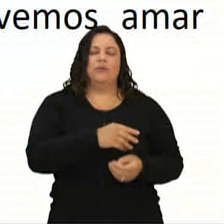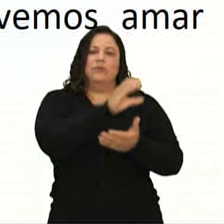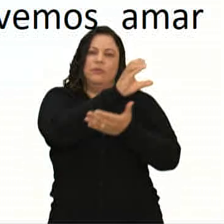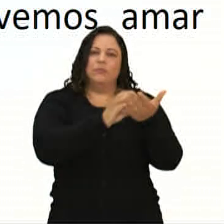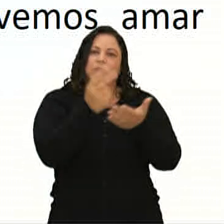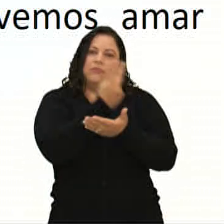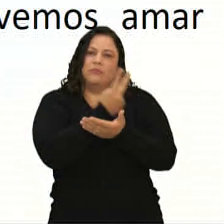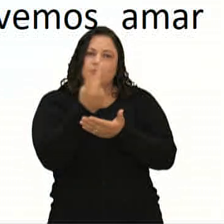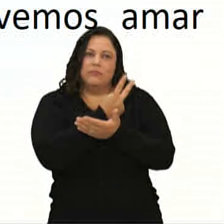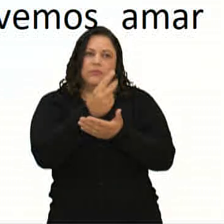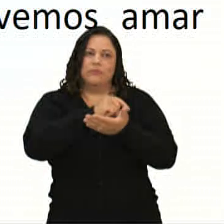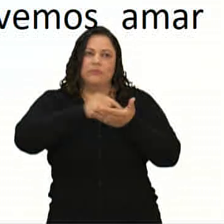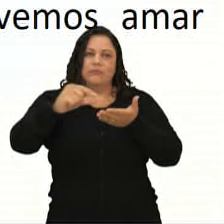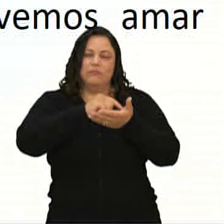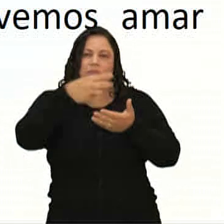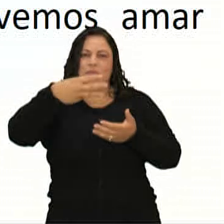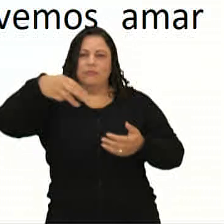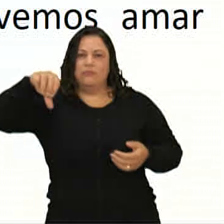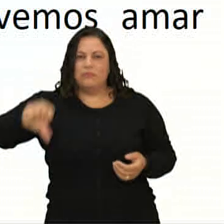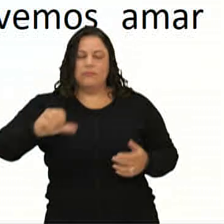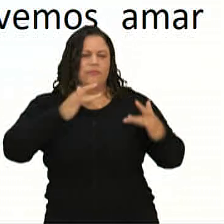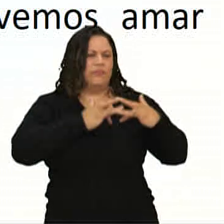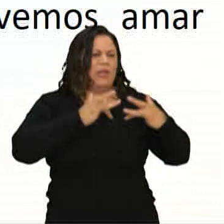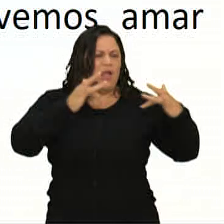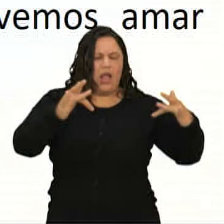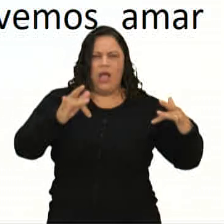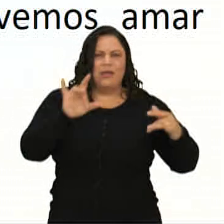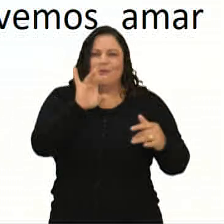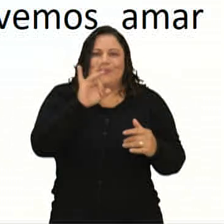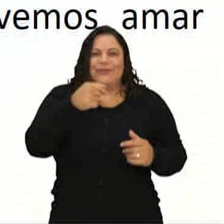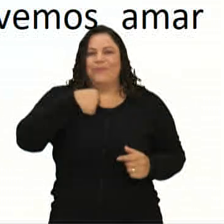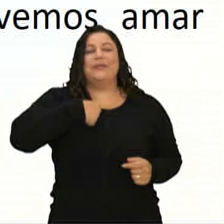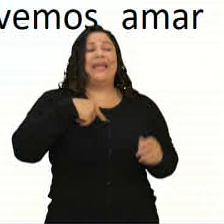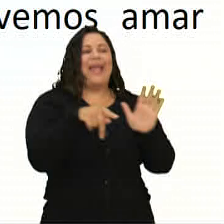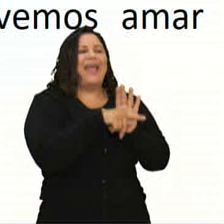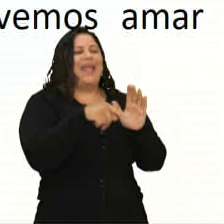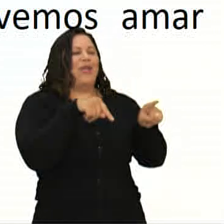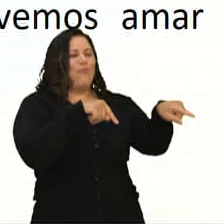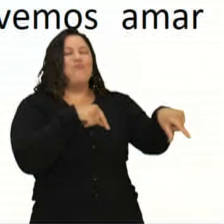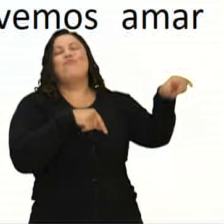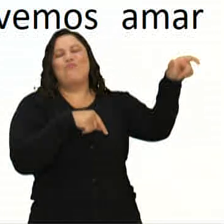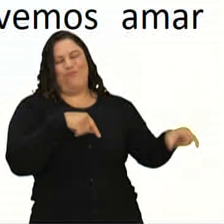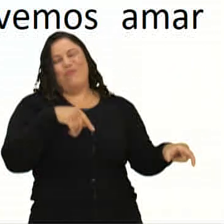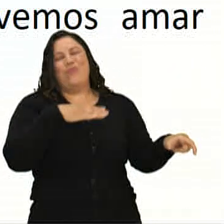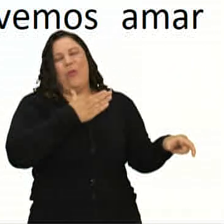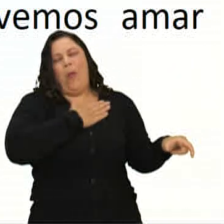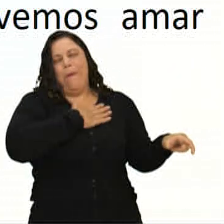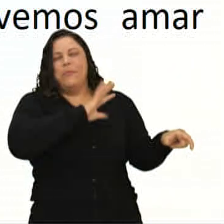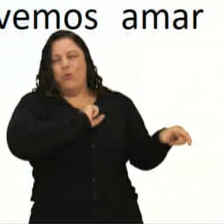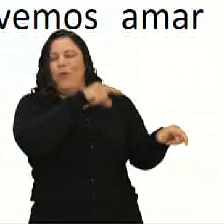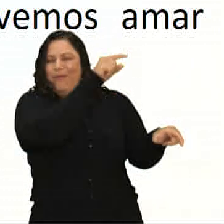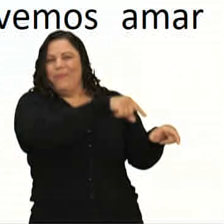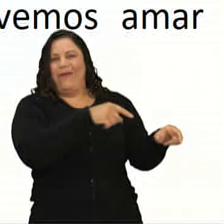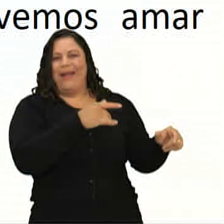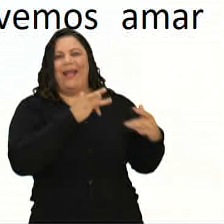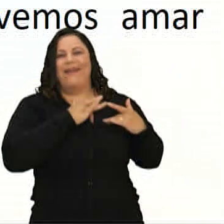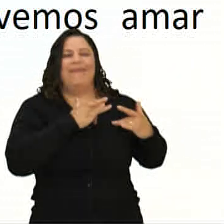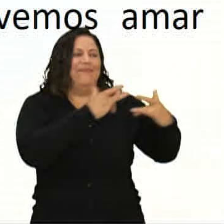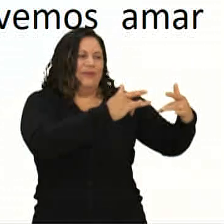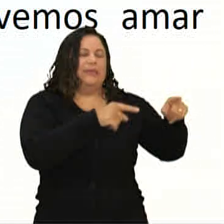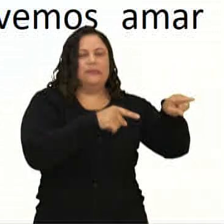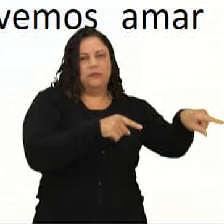deve ser expressa apenas àquele de quem se gosta, as pessoas da própria comunidade ou aqueles que